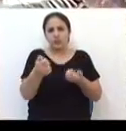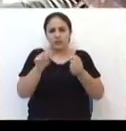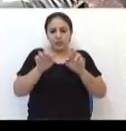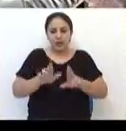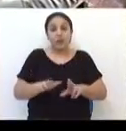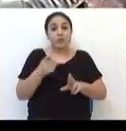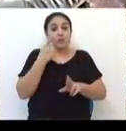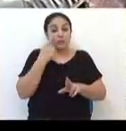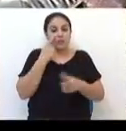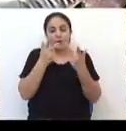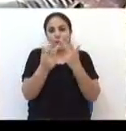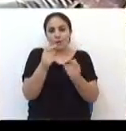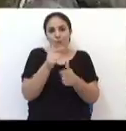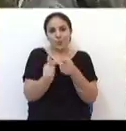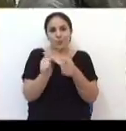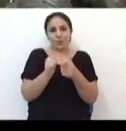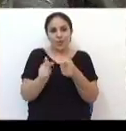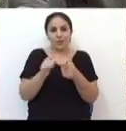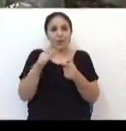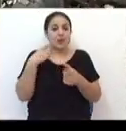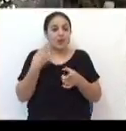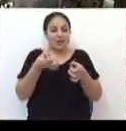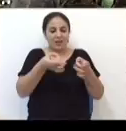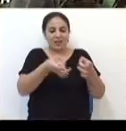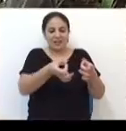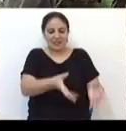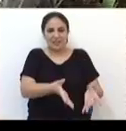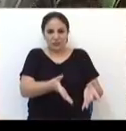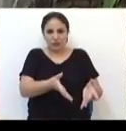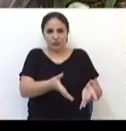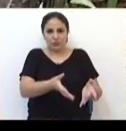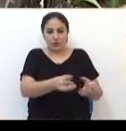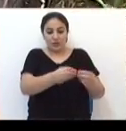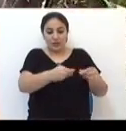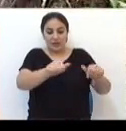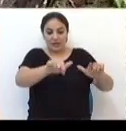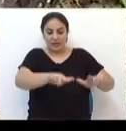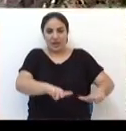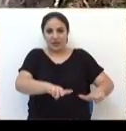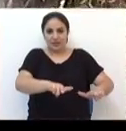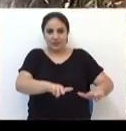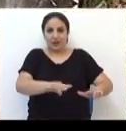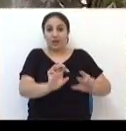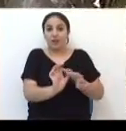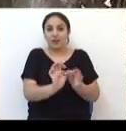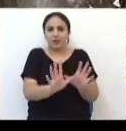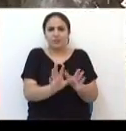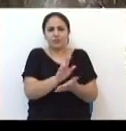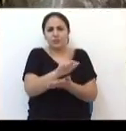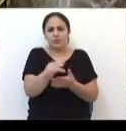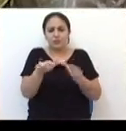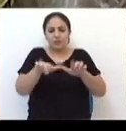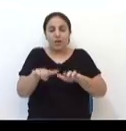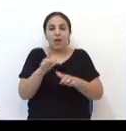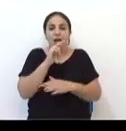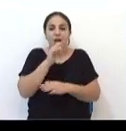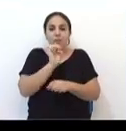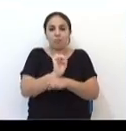constatado o mesmo problema: descarte de lixo em terrenos baldios e vários pontos de água